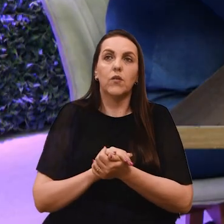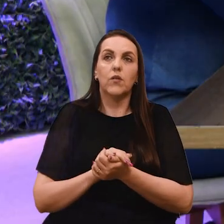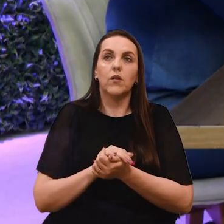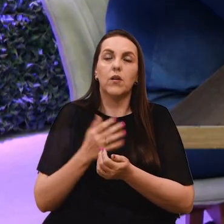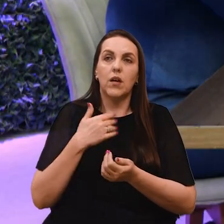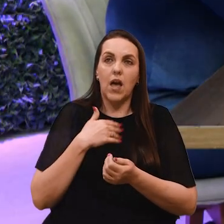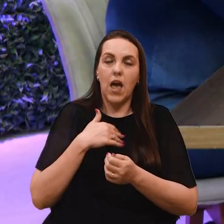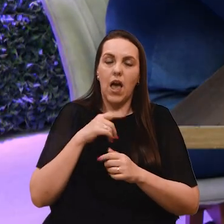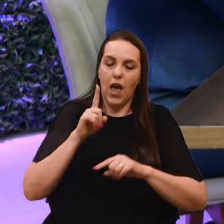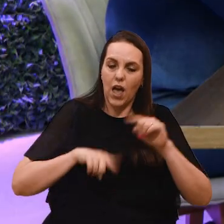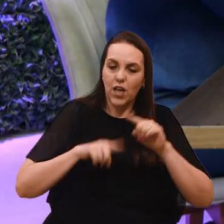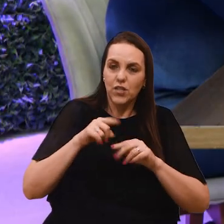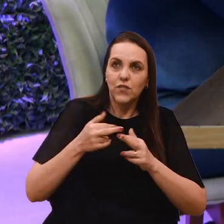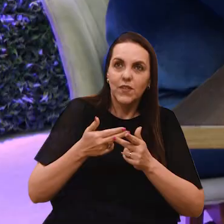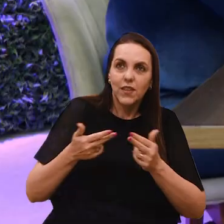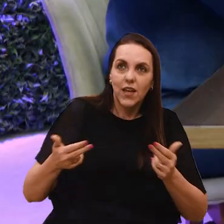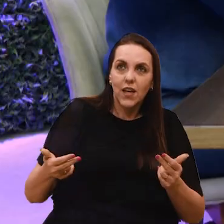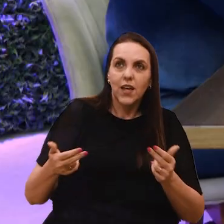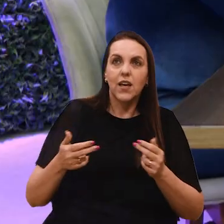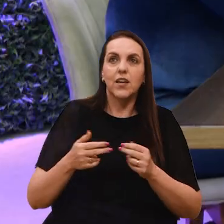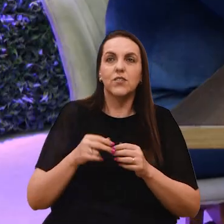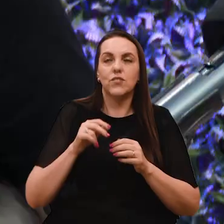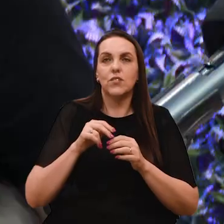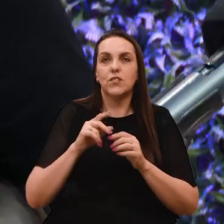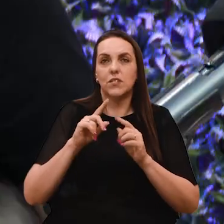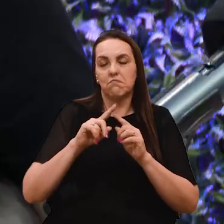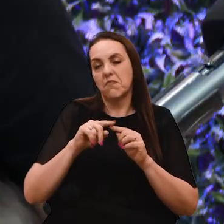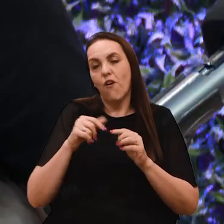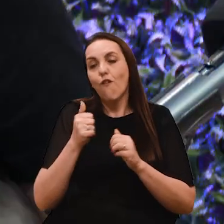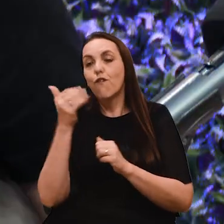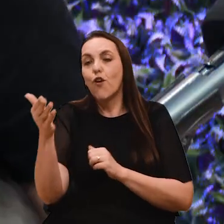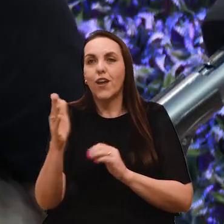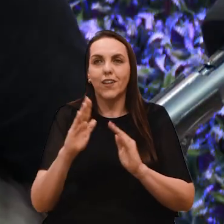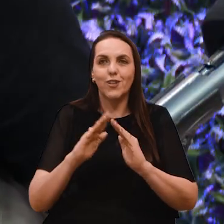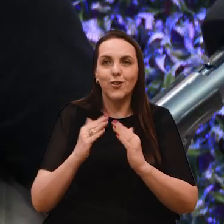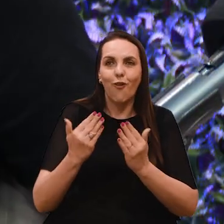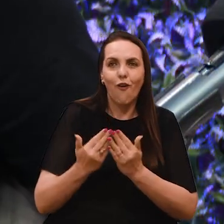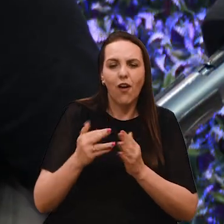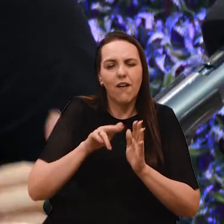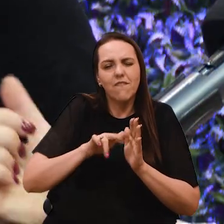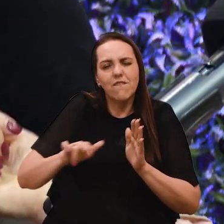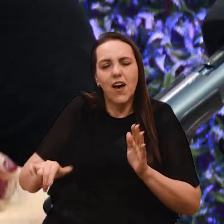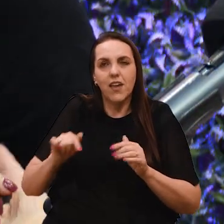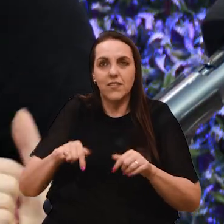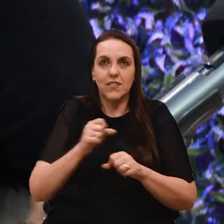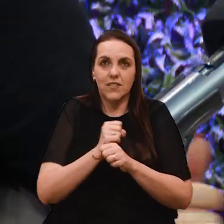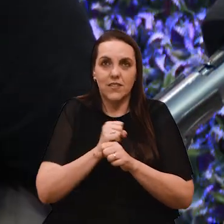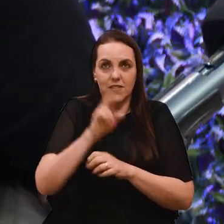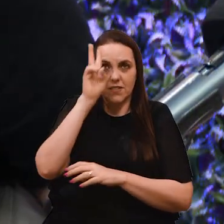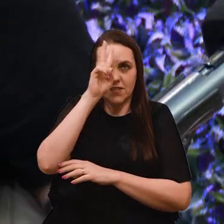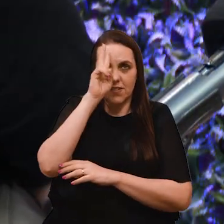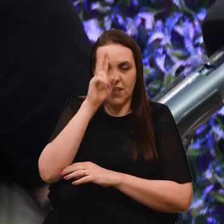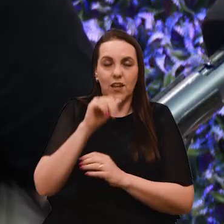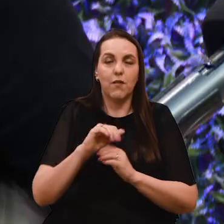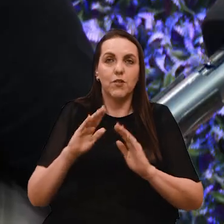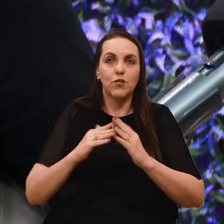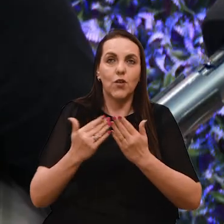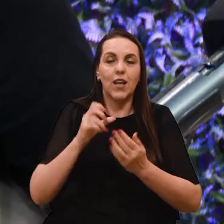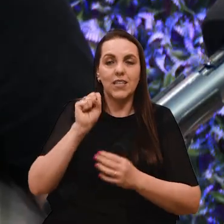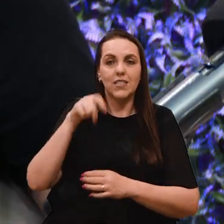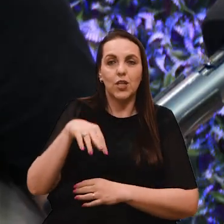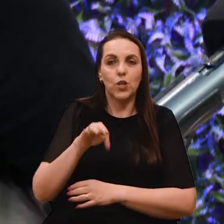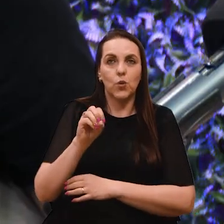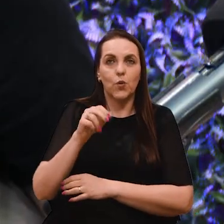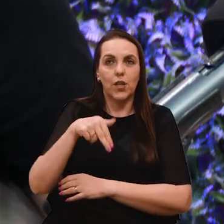de atividades extraescolares, ou teve vários esse ano, eu me lembro, acho que foi do Santo Antônio também, que